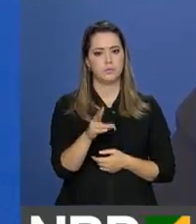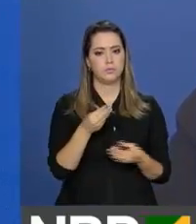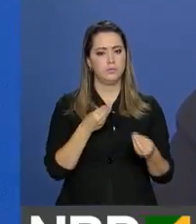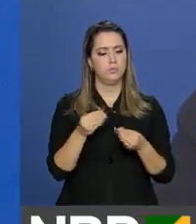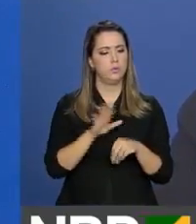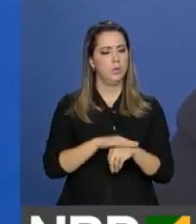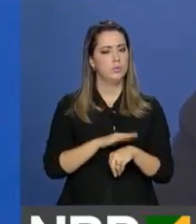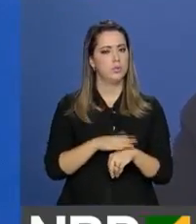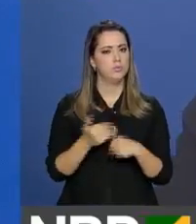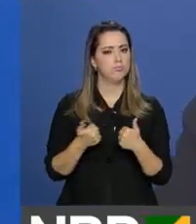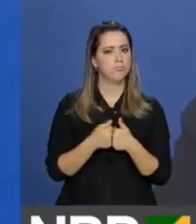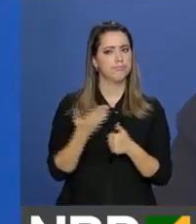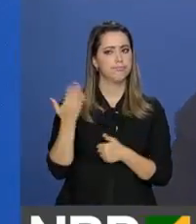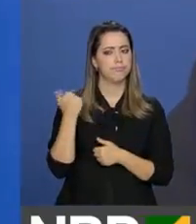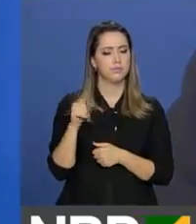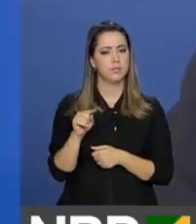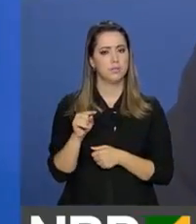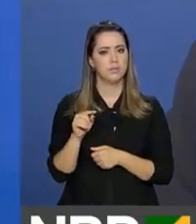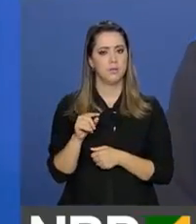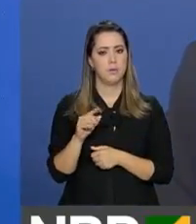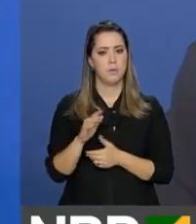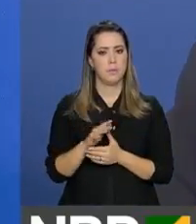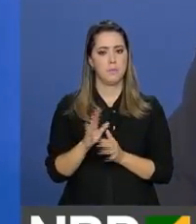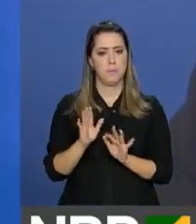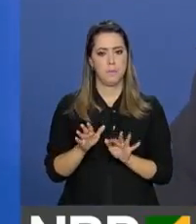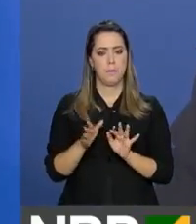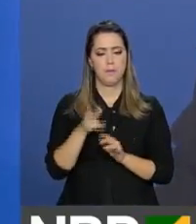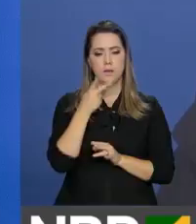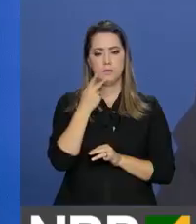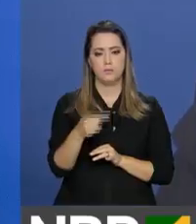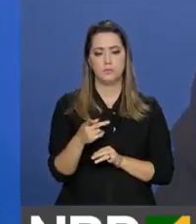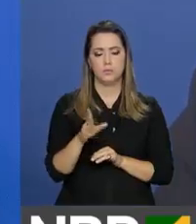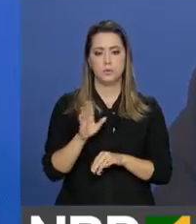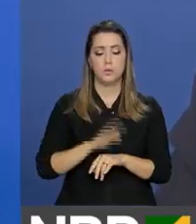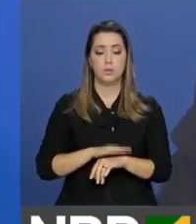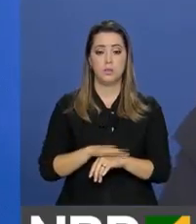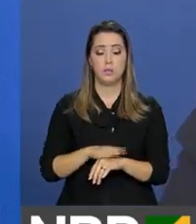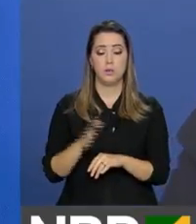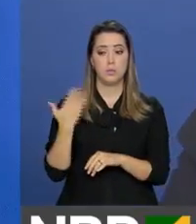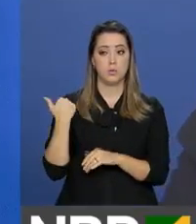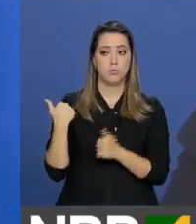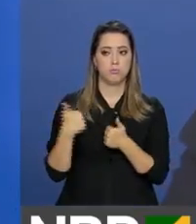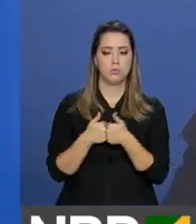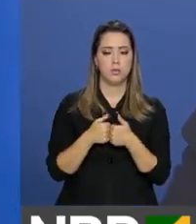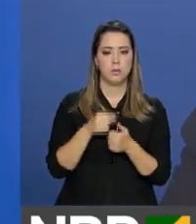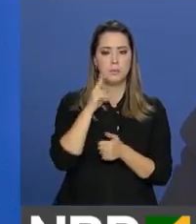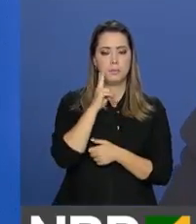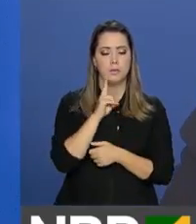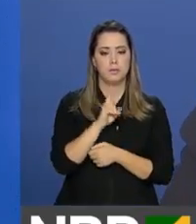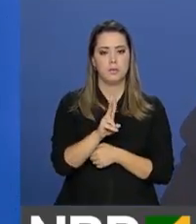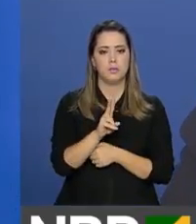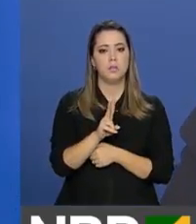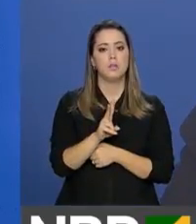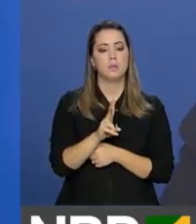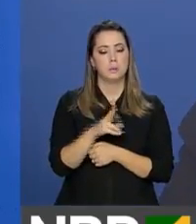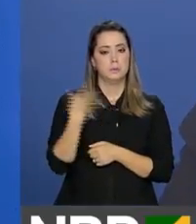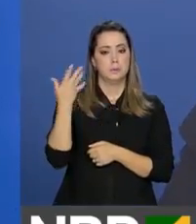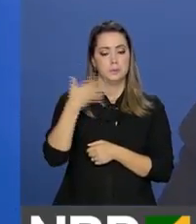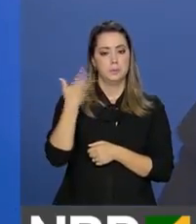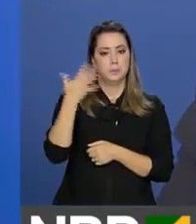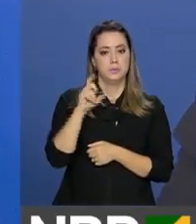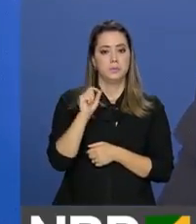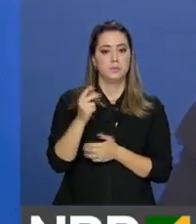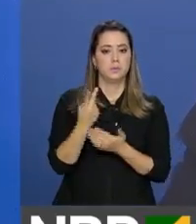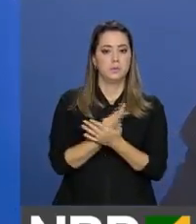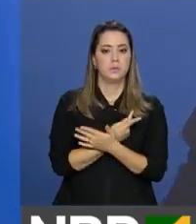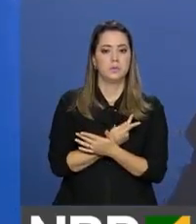poucos dias até, me permitam este relato, há poucos dias eu examinei e recebi um relato do que